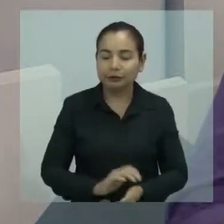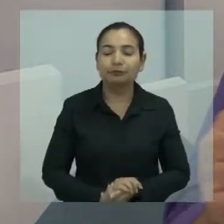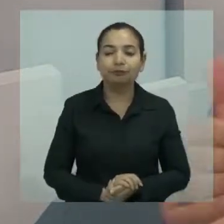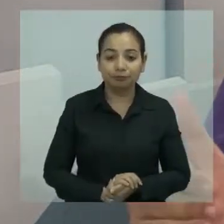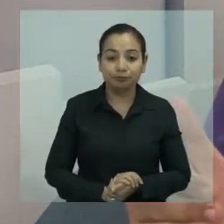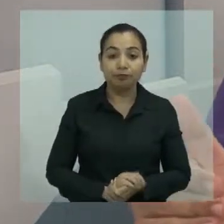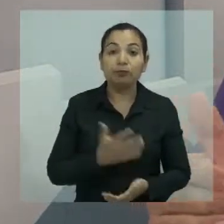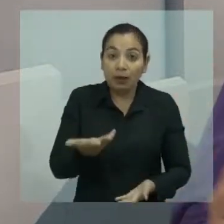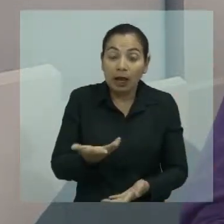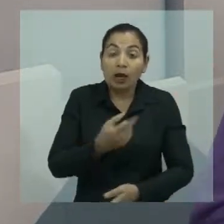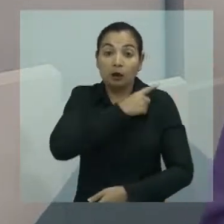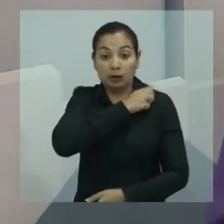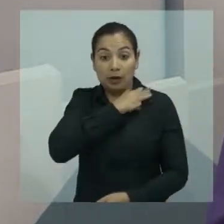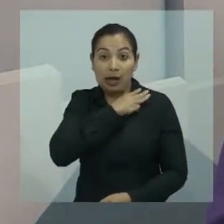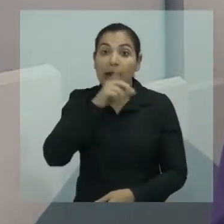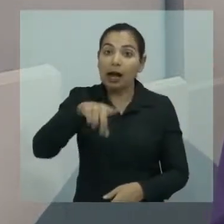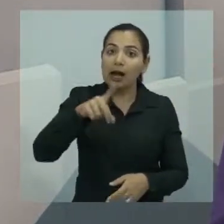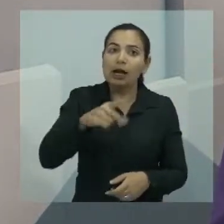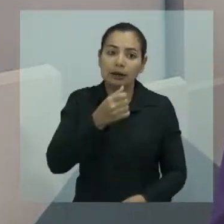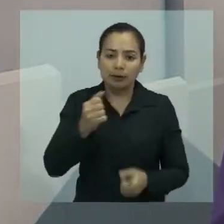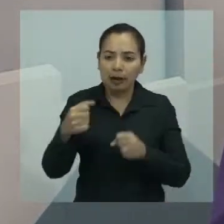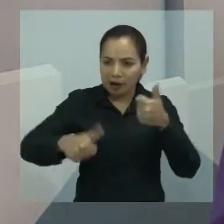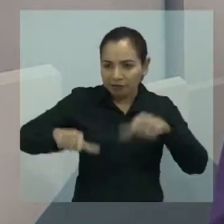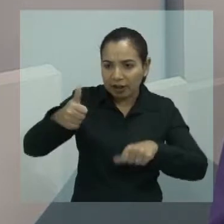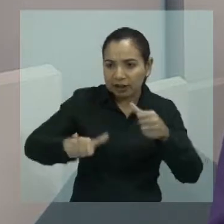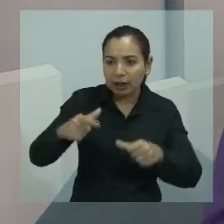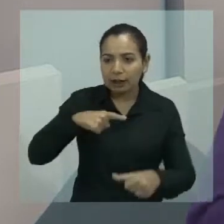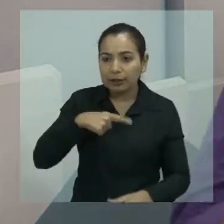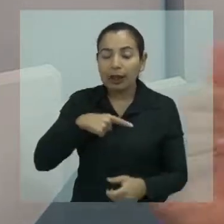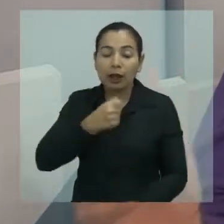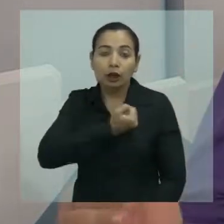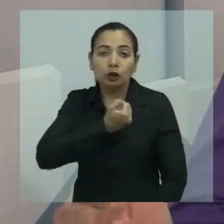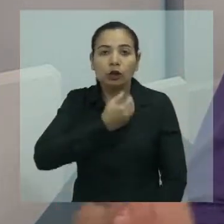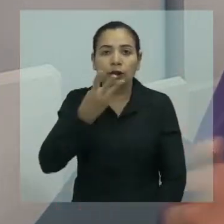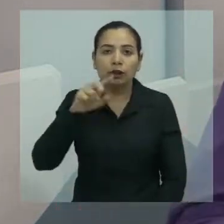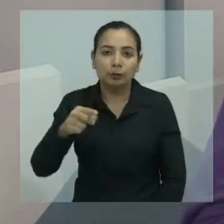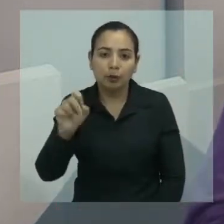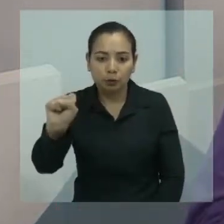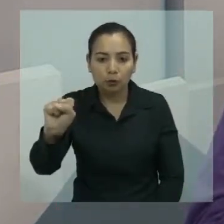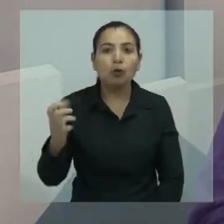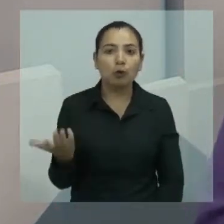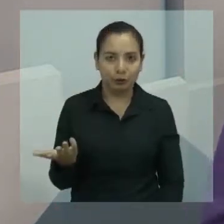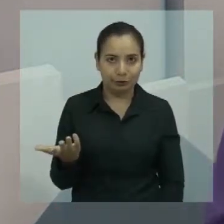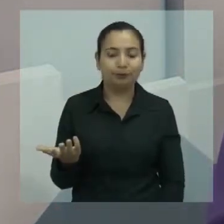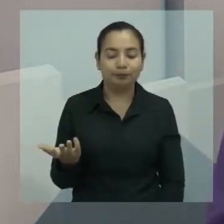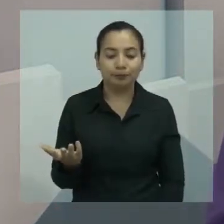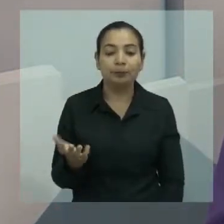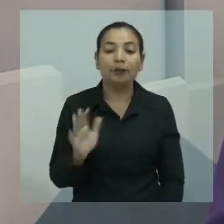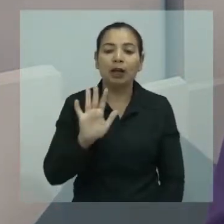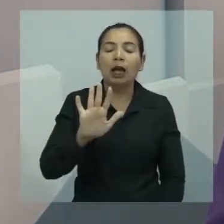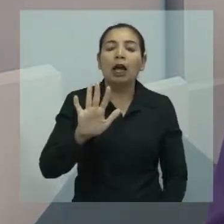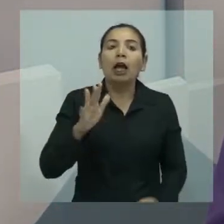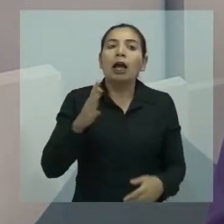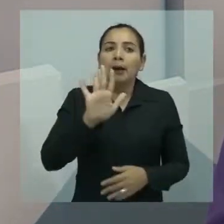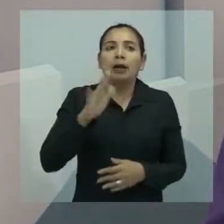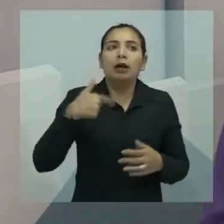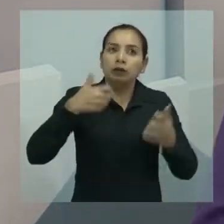já estudando em tempo integral. E a gente obteve uma nota no ensino médio de 3,8. A gente estava